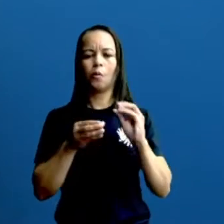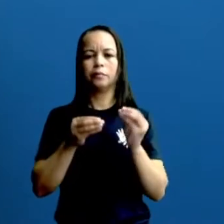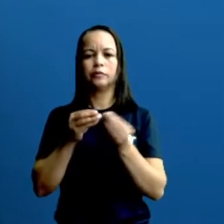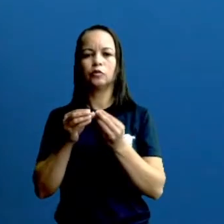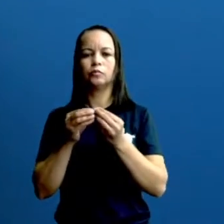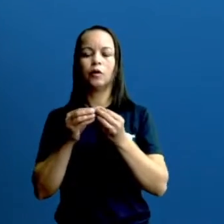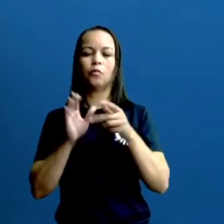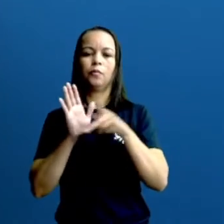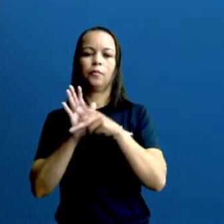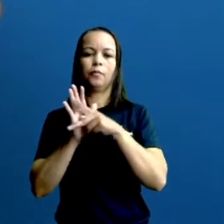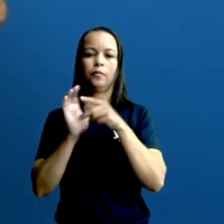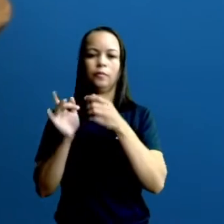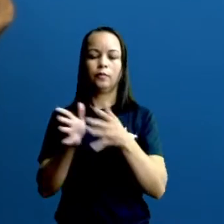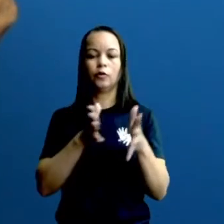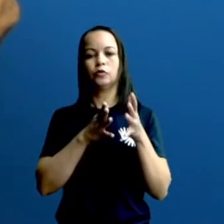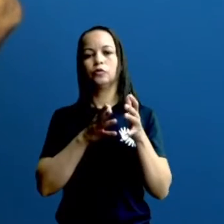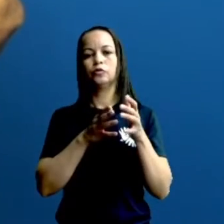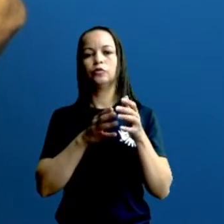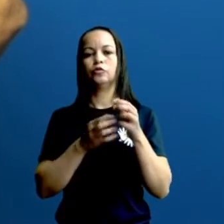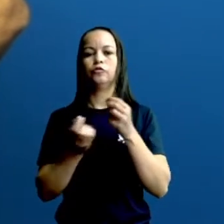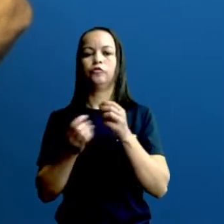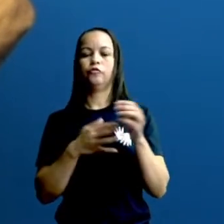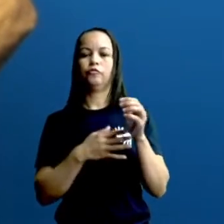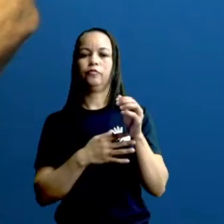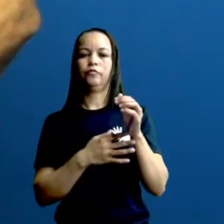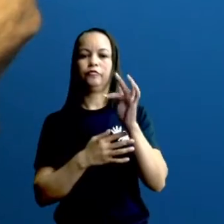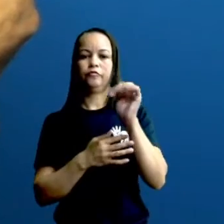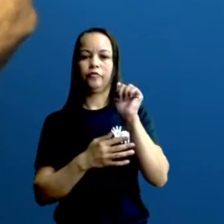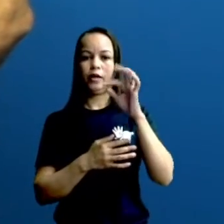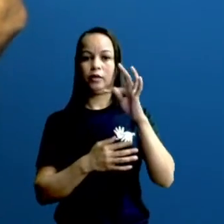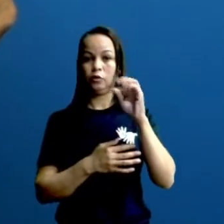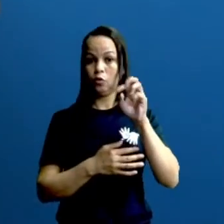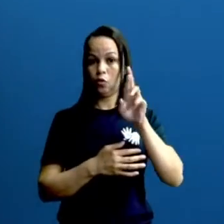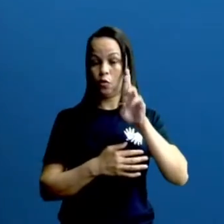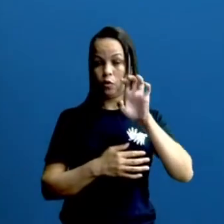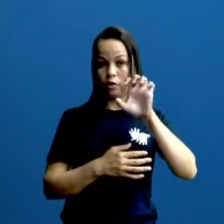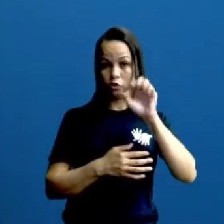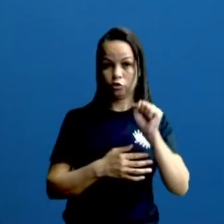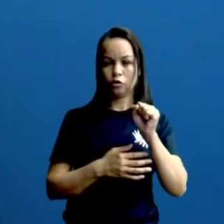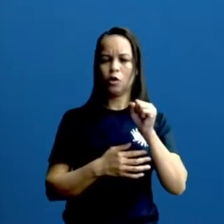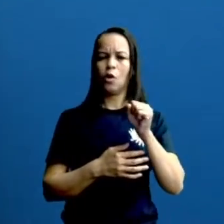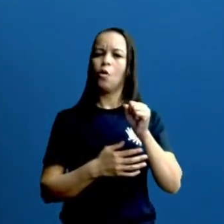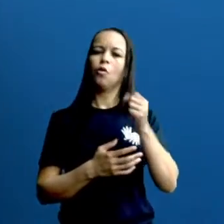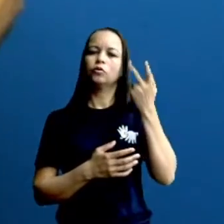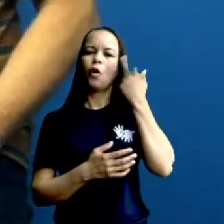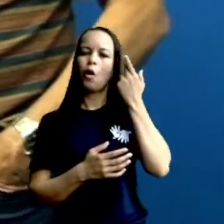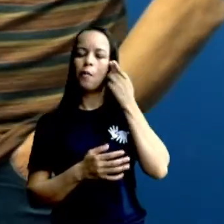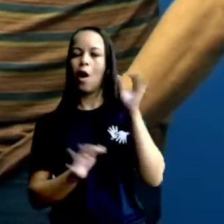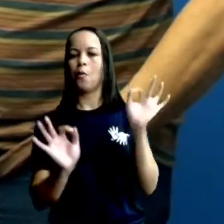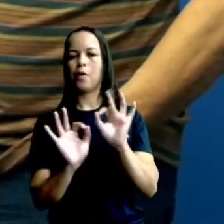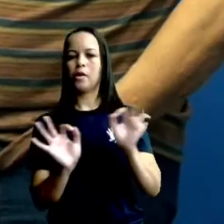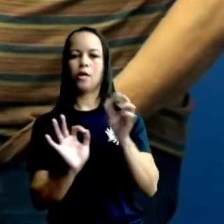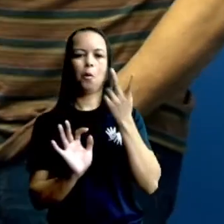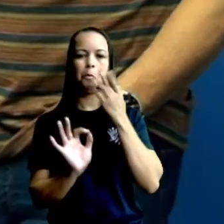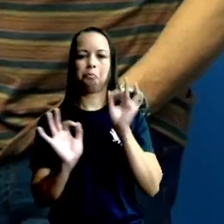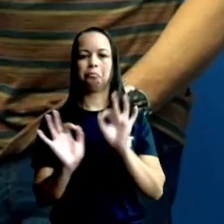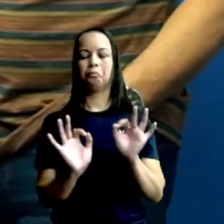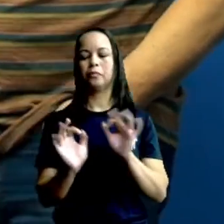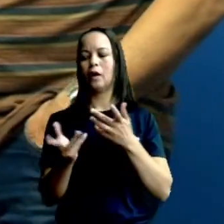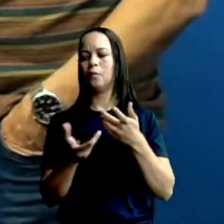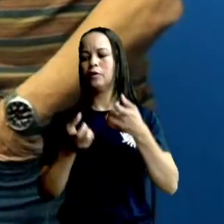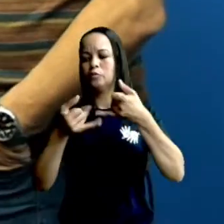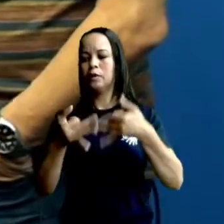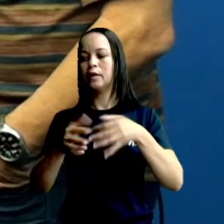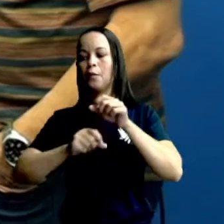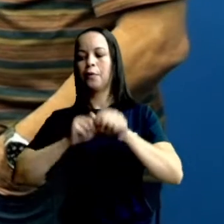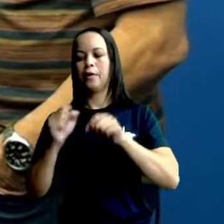pelo produto dos fatores comuns e não comuns de maior expoente. O que é isso que ele quer